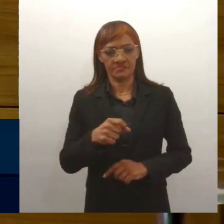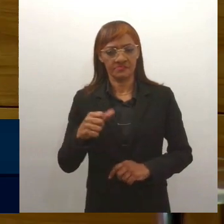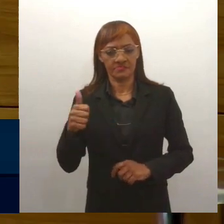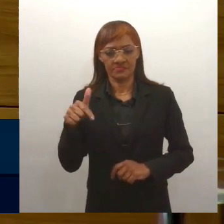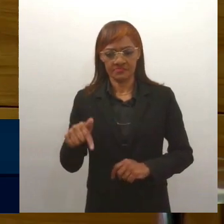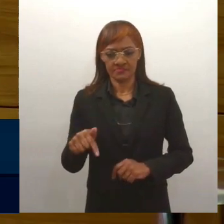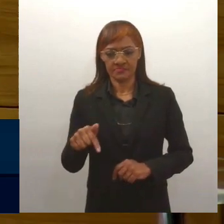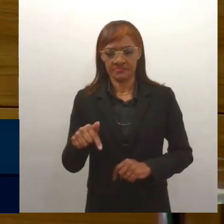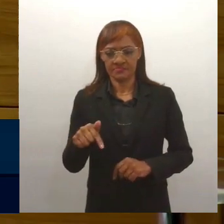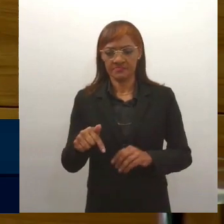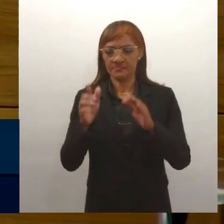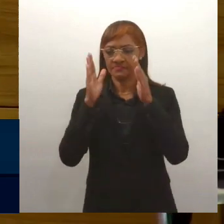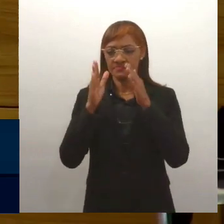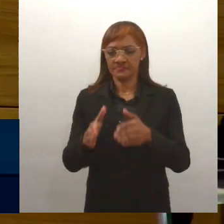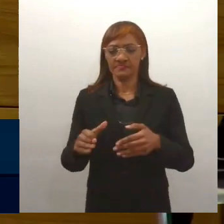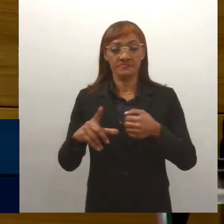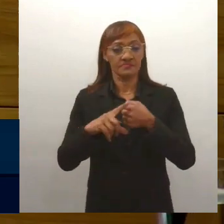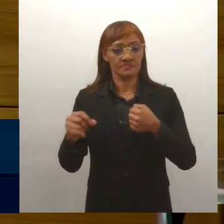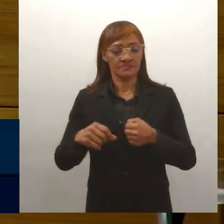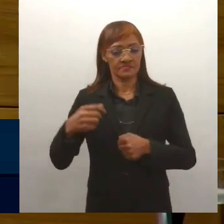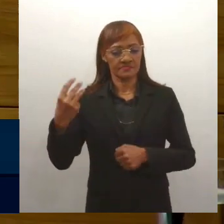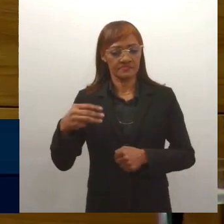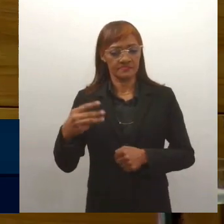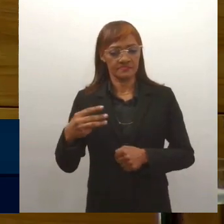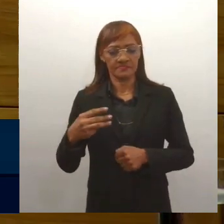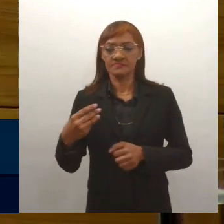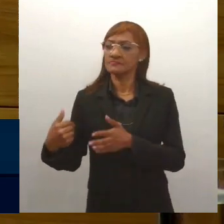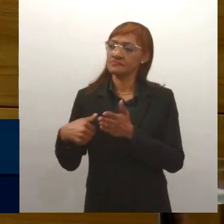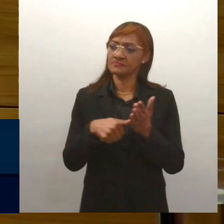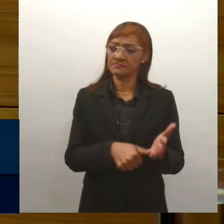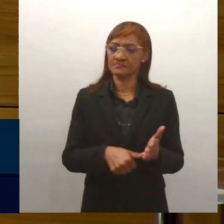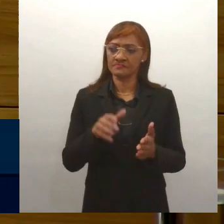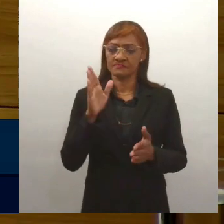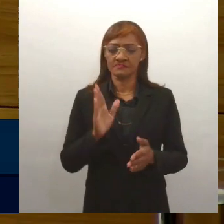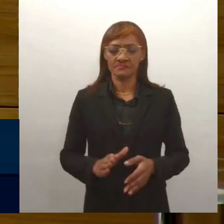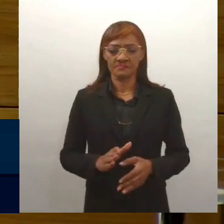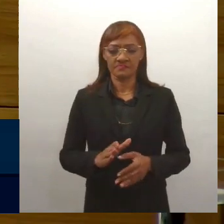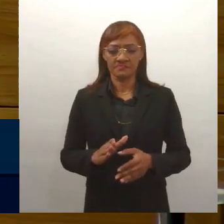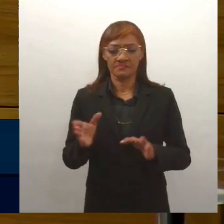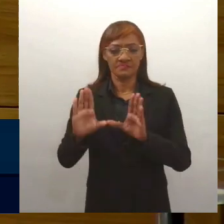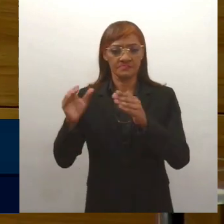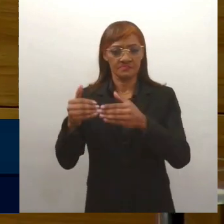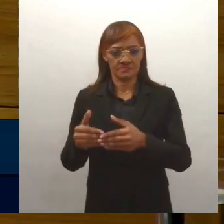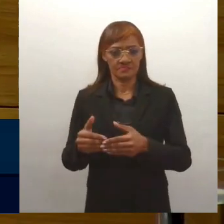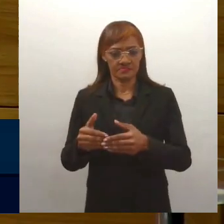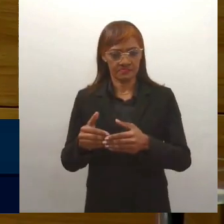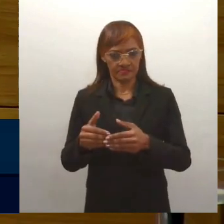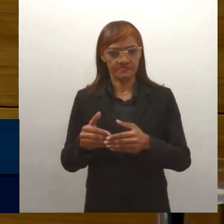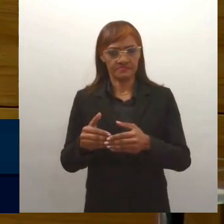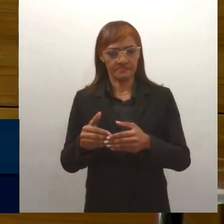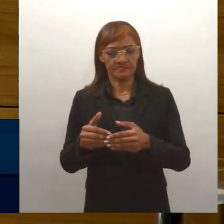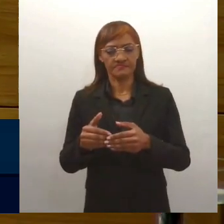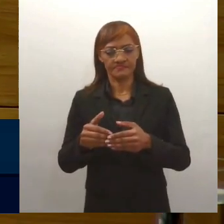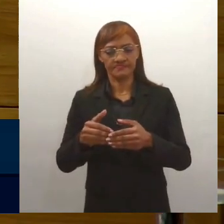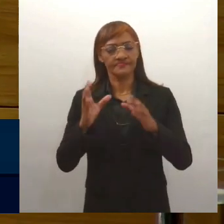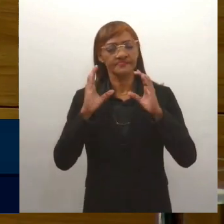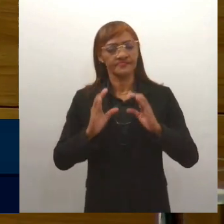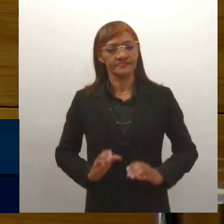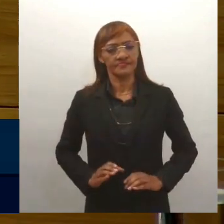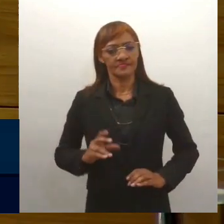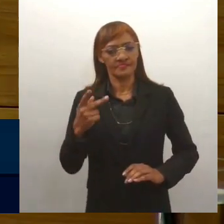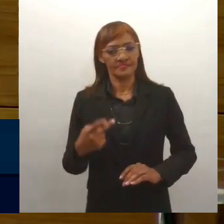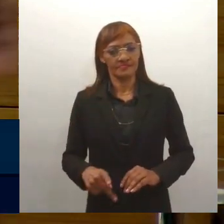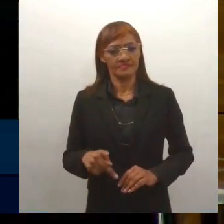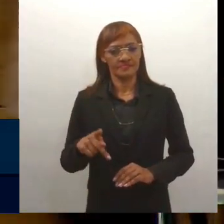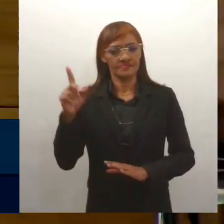os membros da Comissão de Cidadania e Direitos Humanos da Assembleia Legislativa do Estado de Sergipe, em reunião realizada em